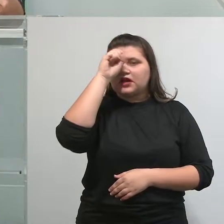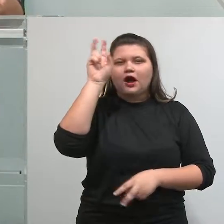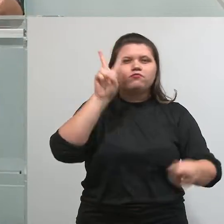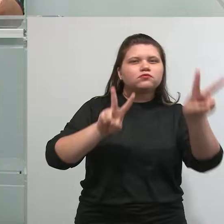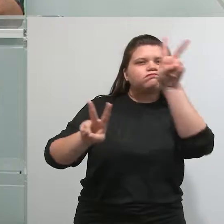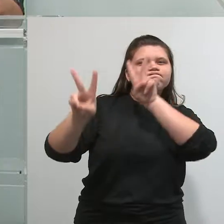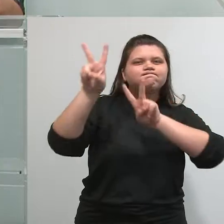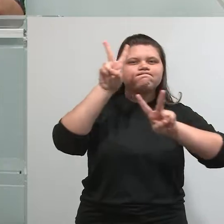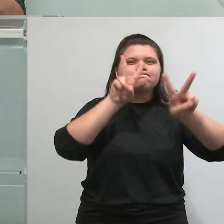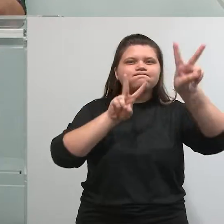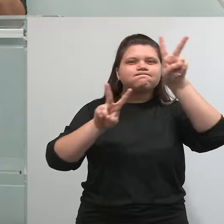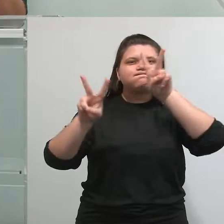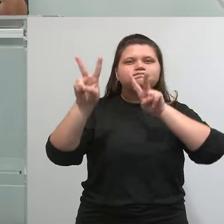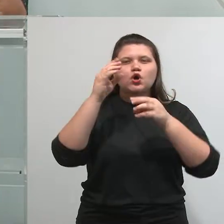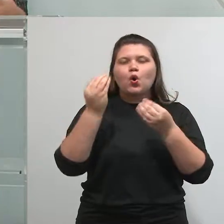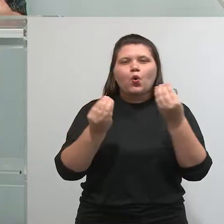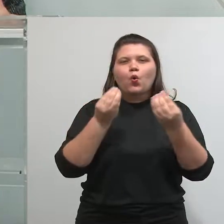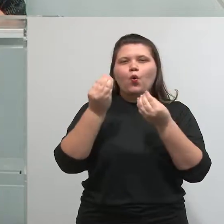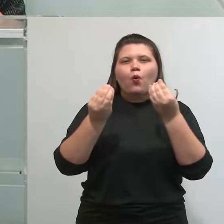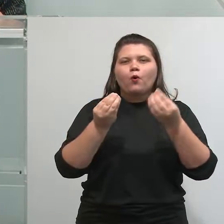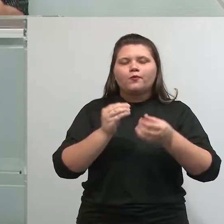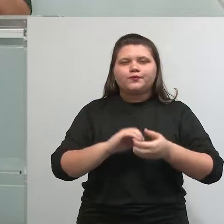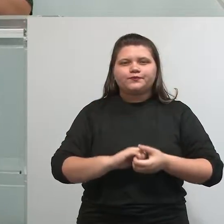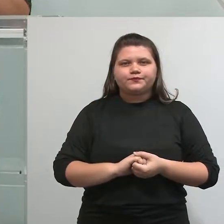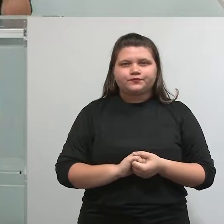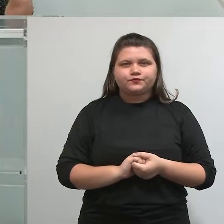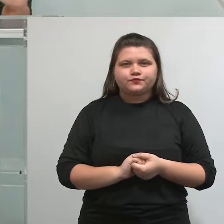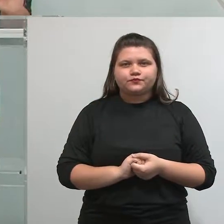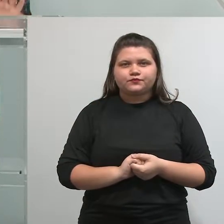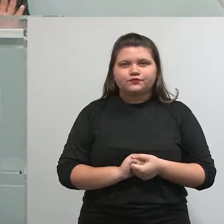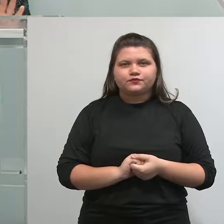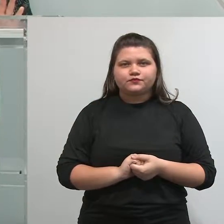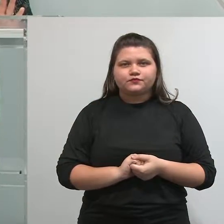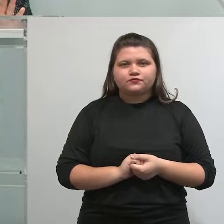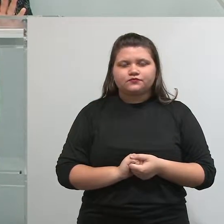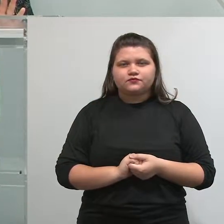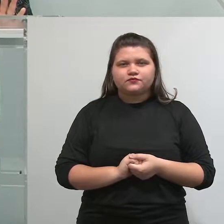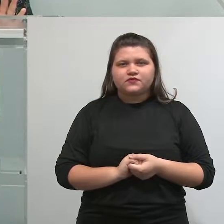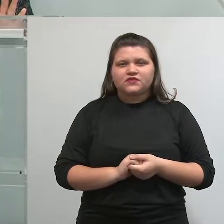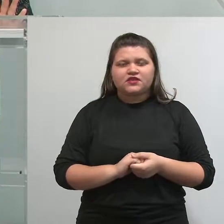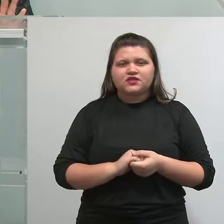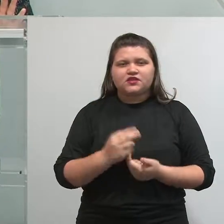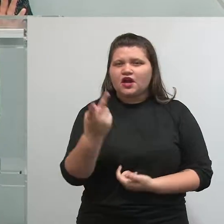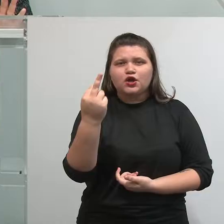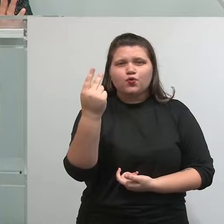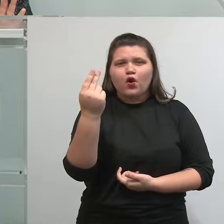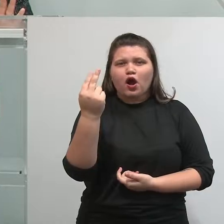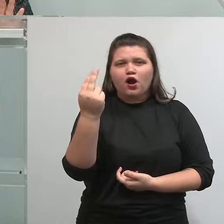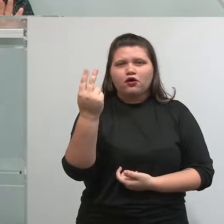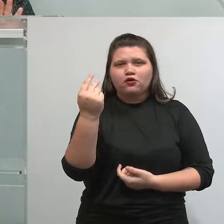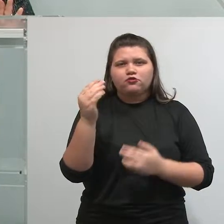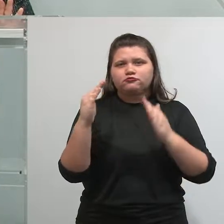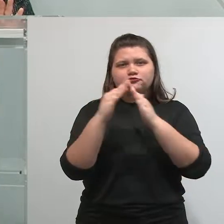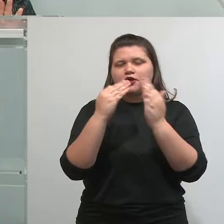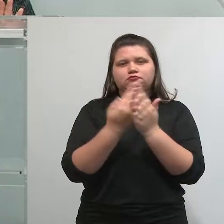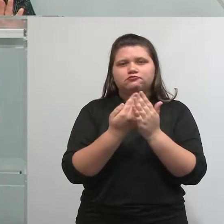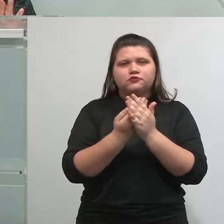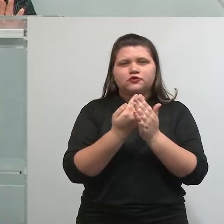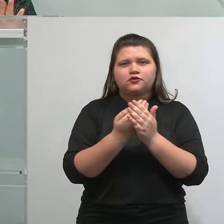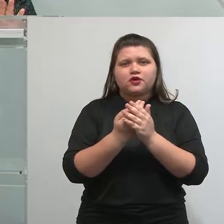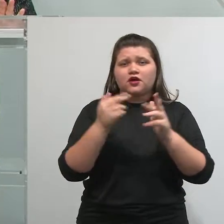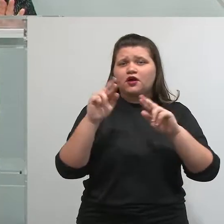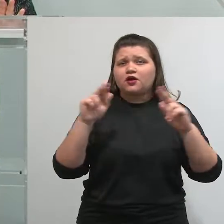minha observação. Como que isso vai funcionar? Da mesma forma que funcionaria para uma escola. A